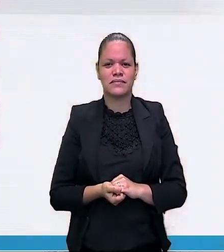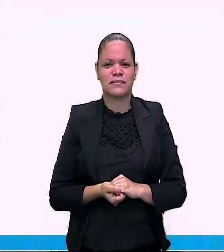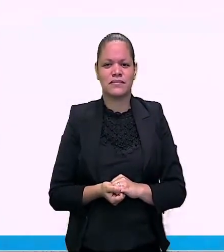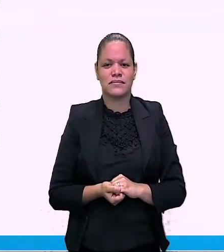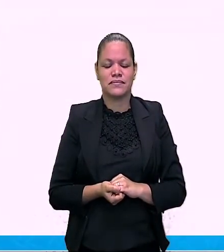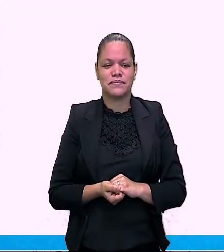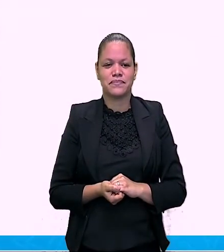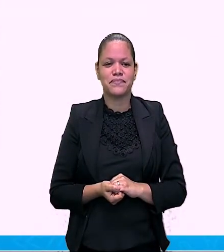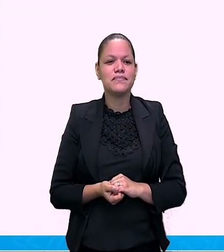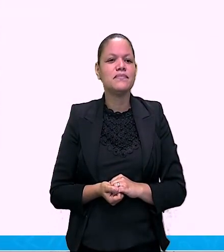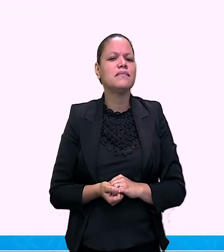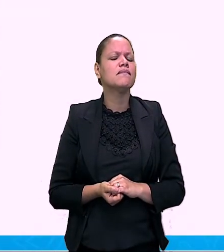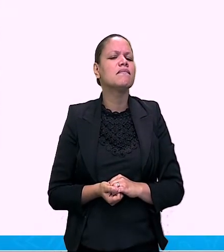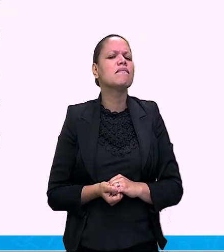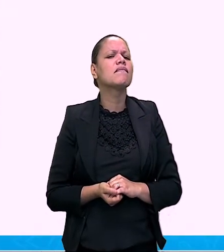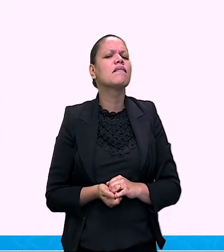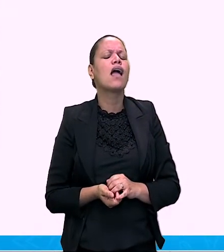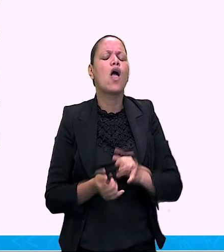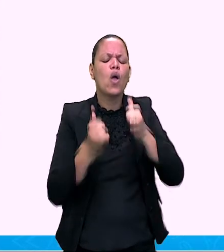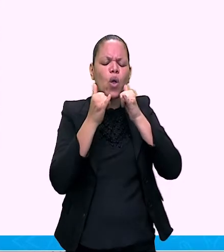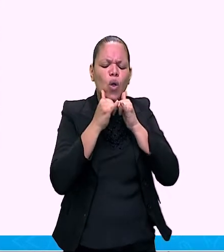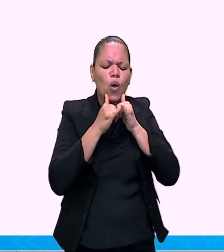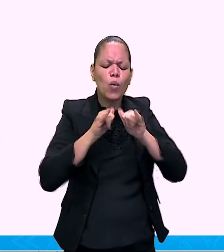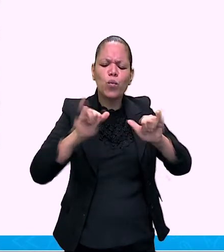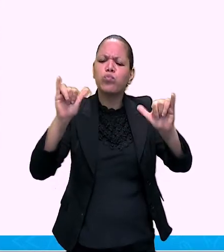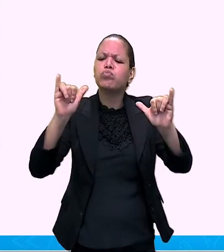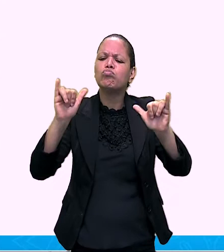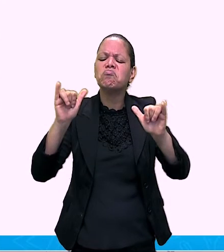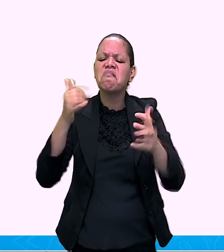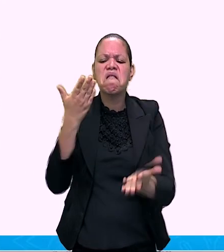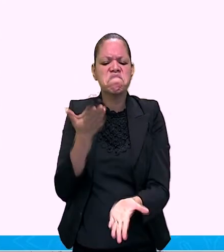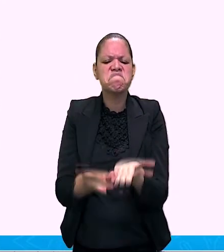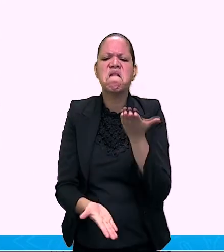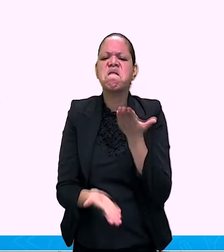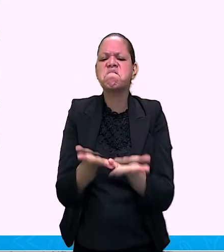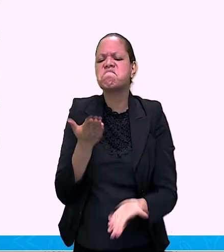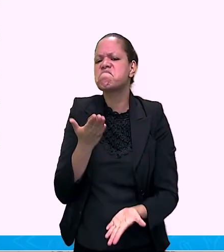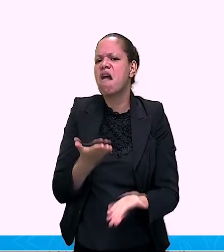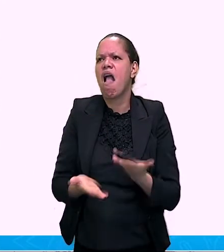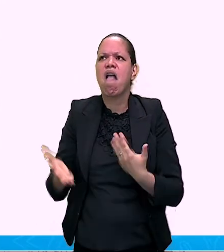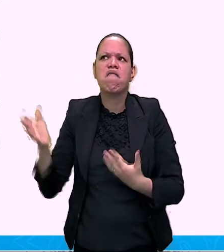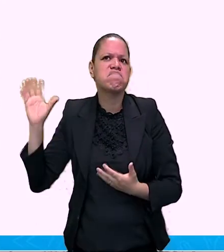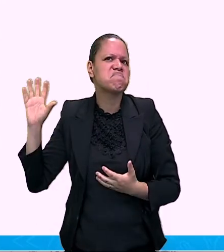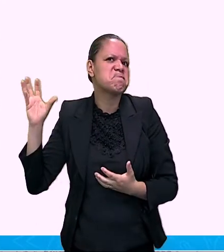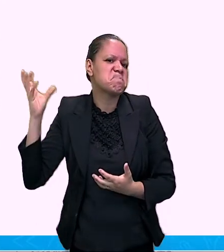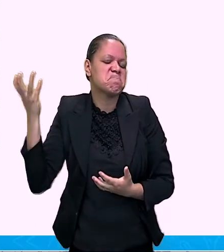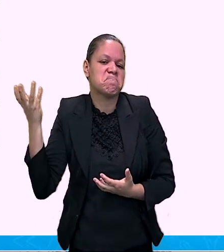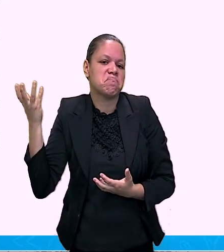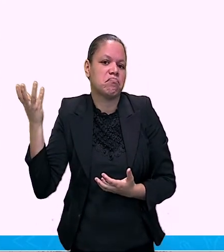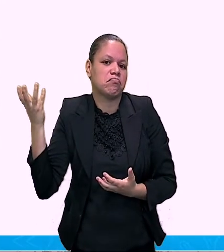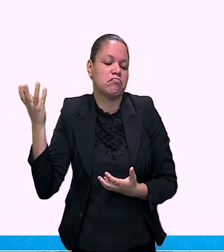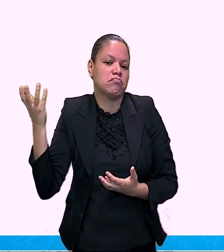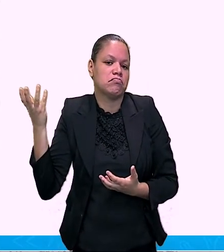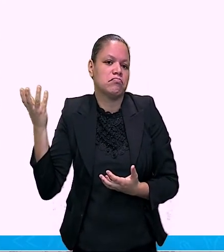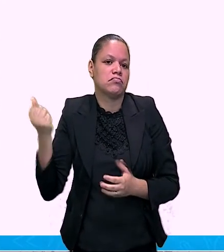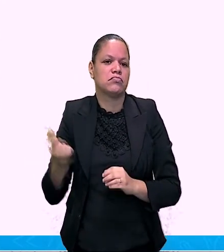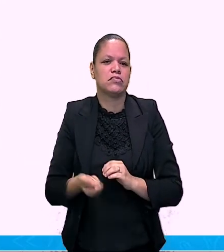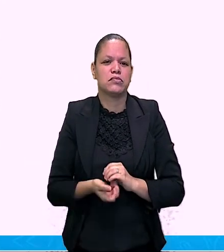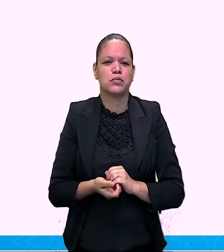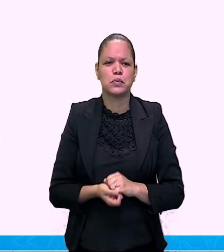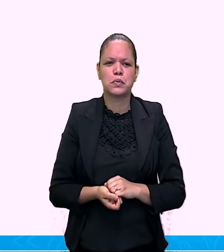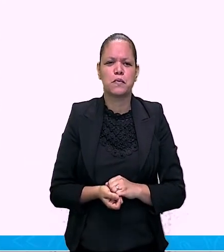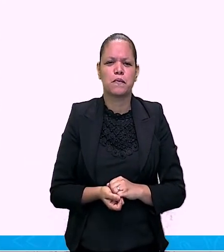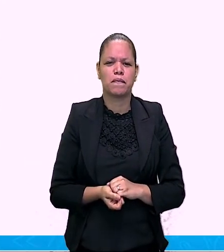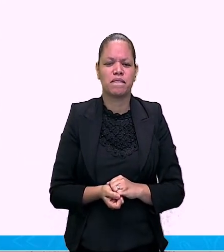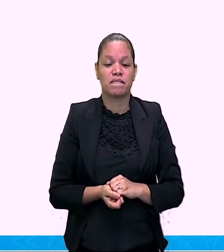Uma notícia é qualquer acontecimento considerado relevante para o conhecimento do público.